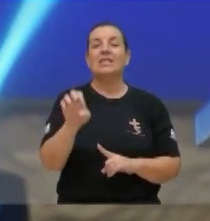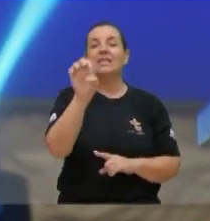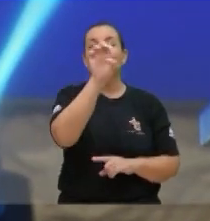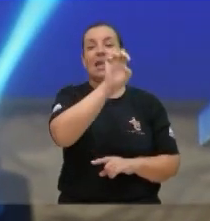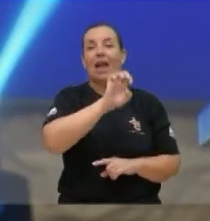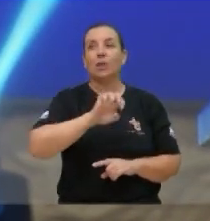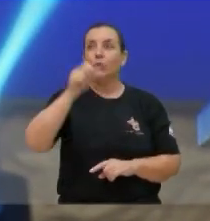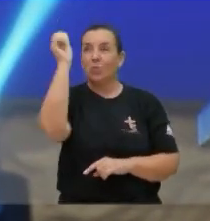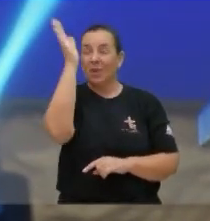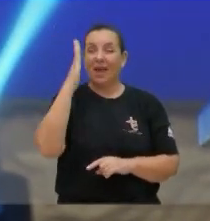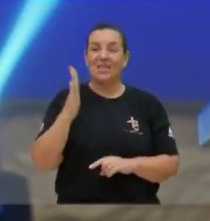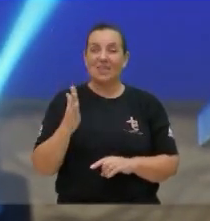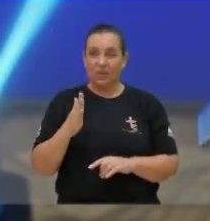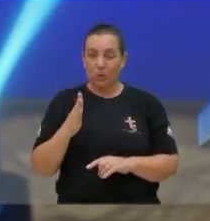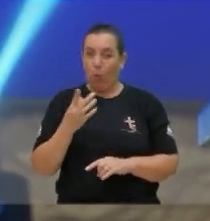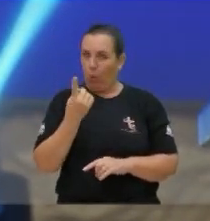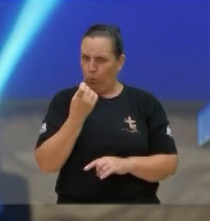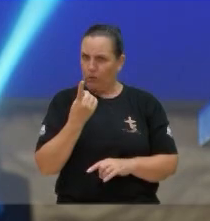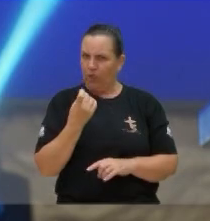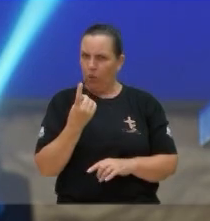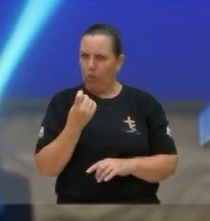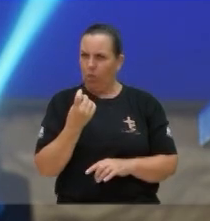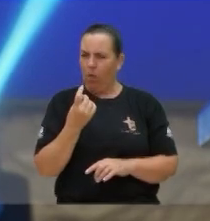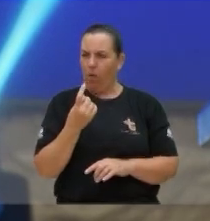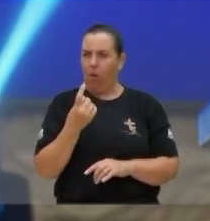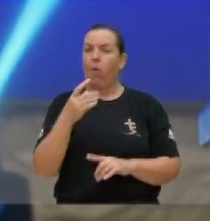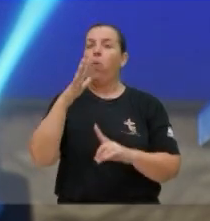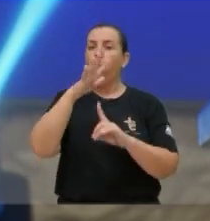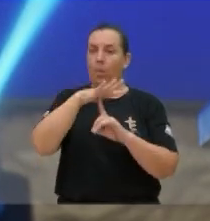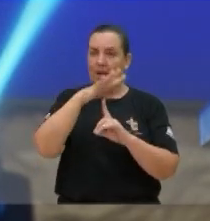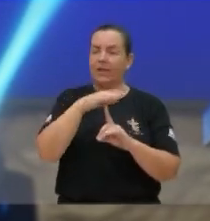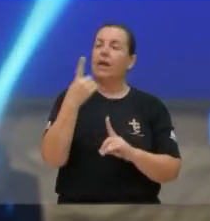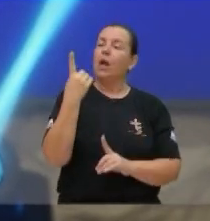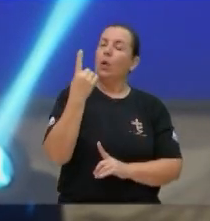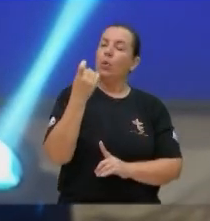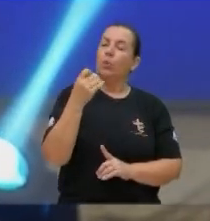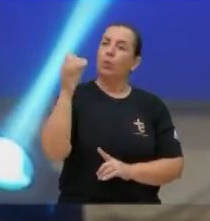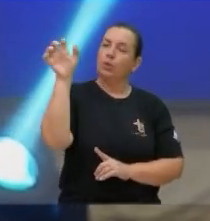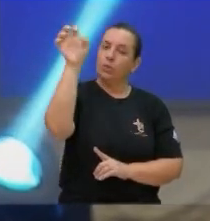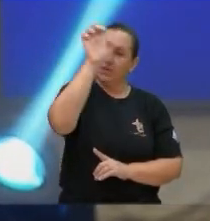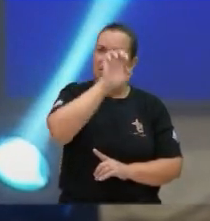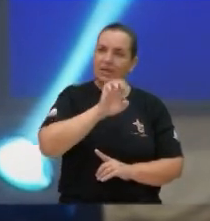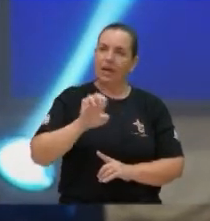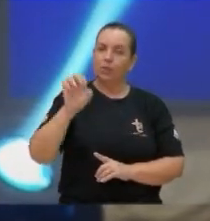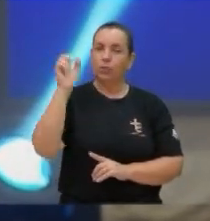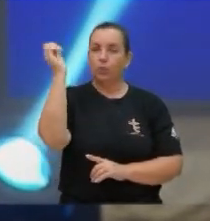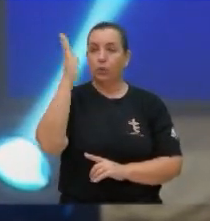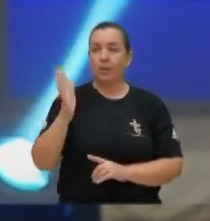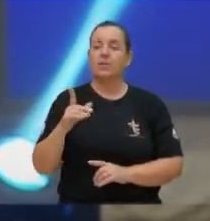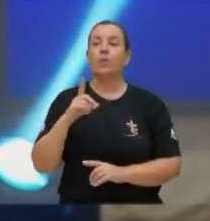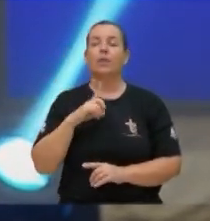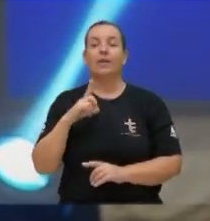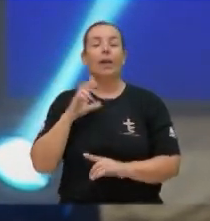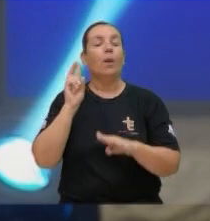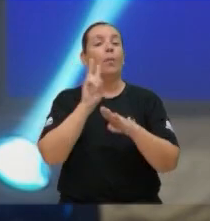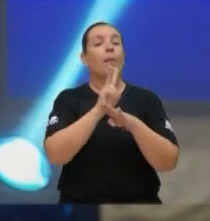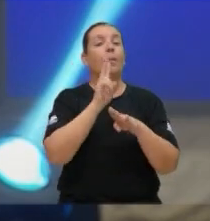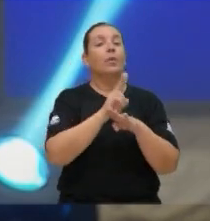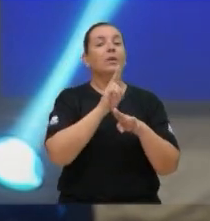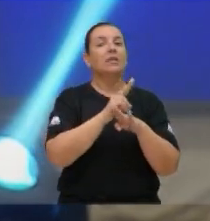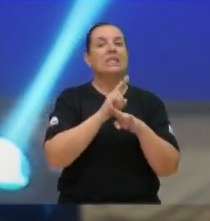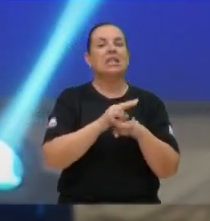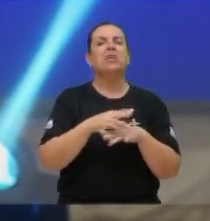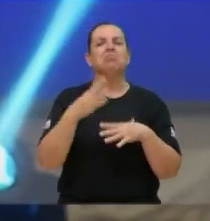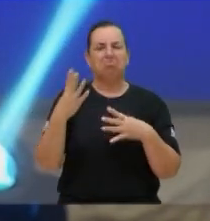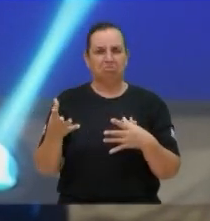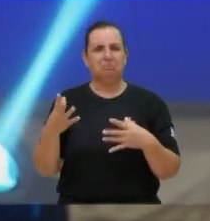Brasil, olha o que eu estou dizendo, o Paraná é o único estado do Brasil que tem uma padroeira reconhecida